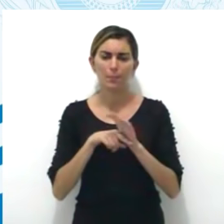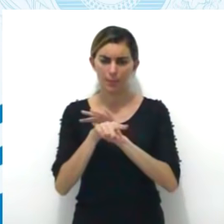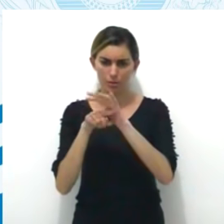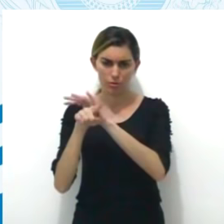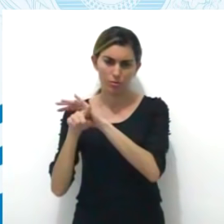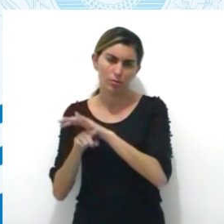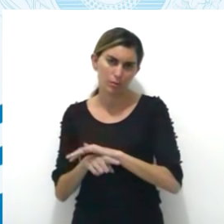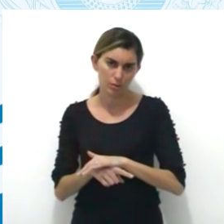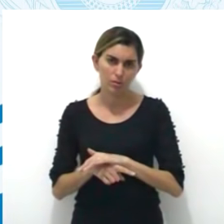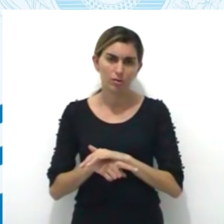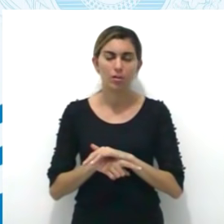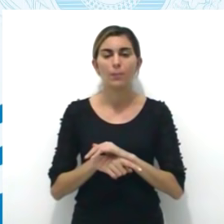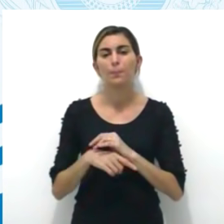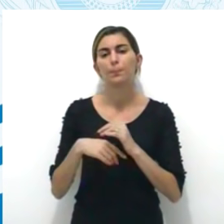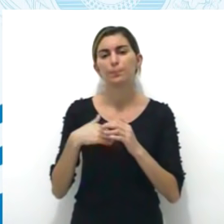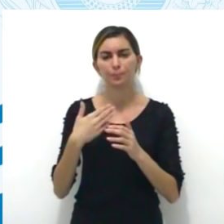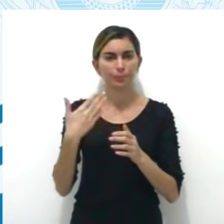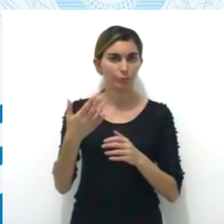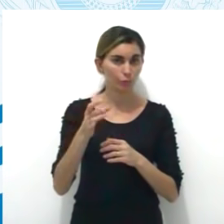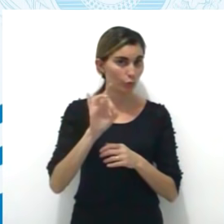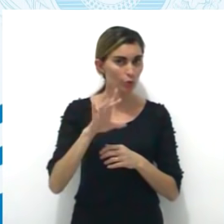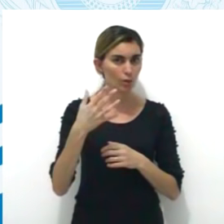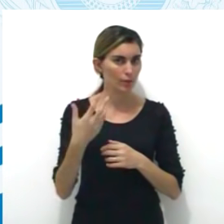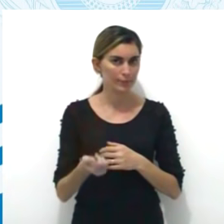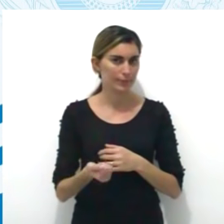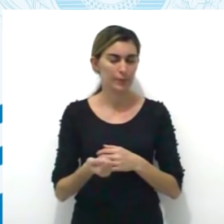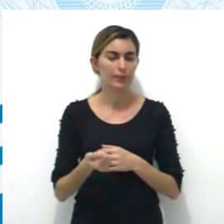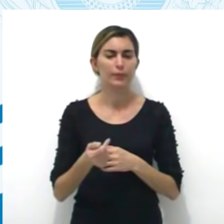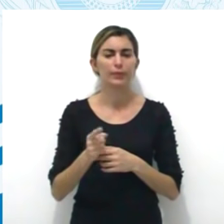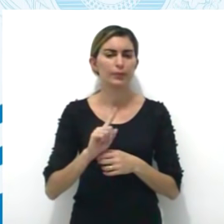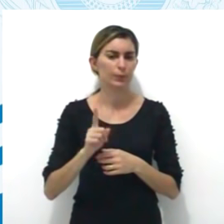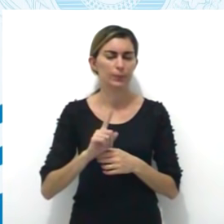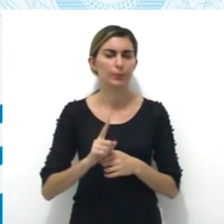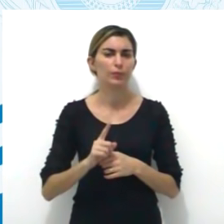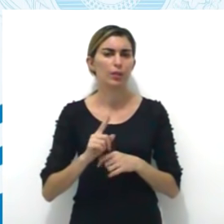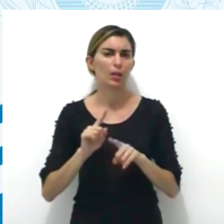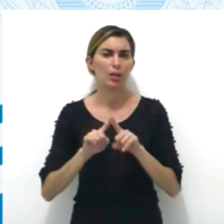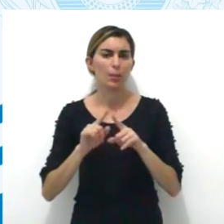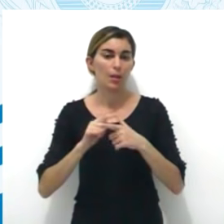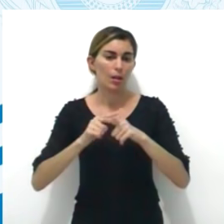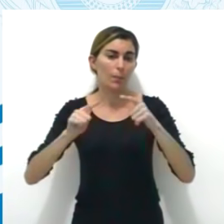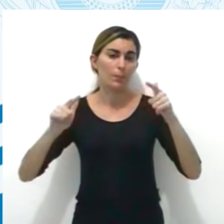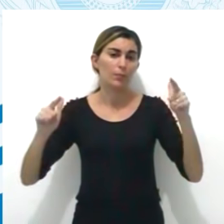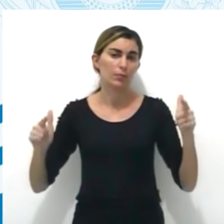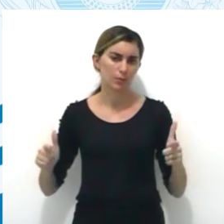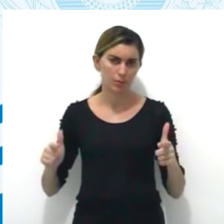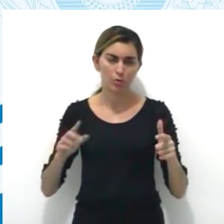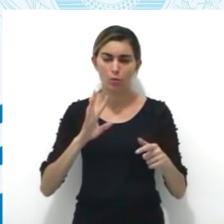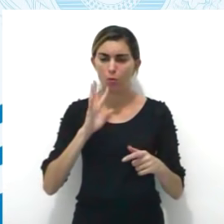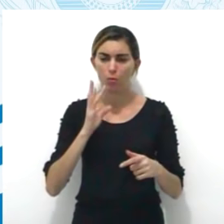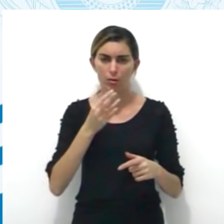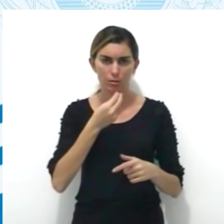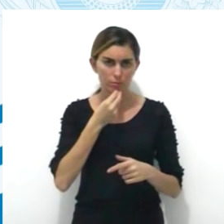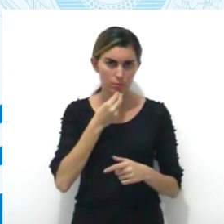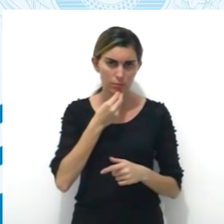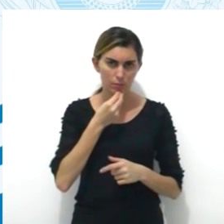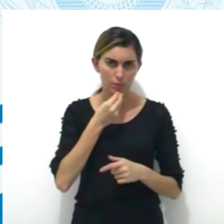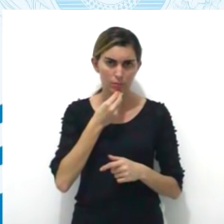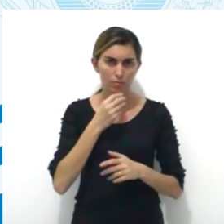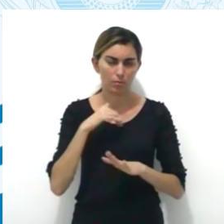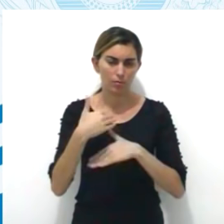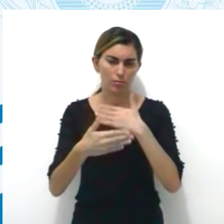sua pesquisa, foram não só aceitas, como ampliaram o